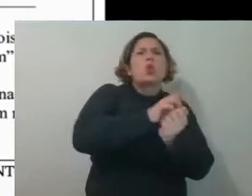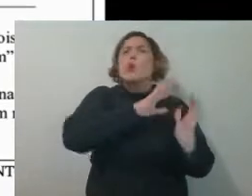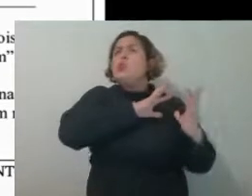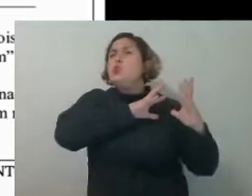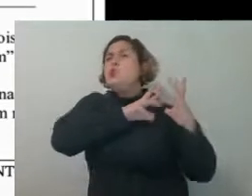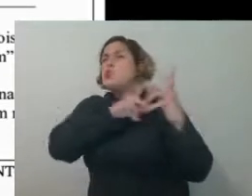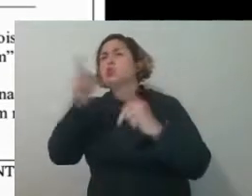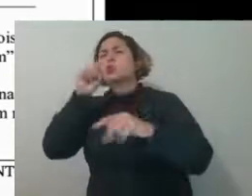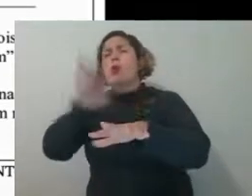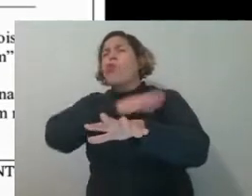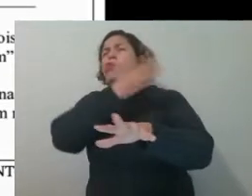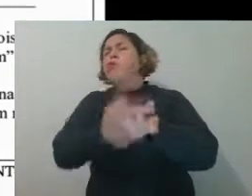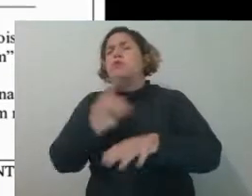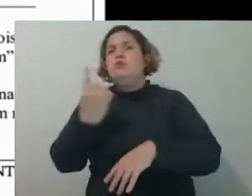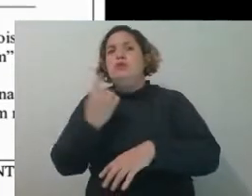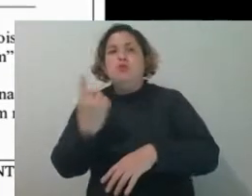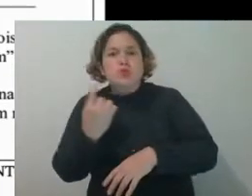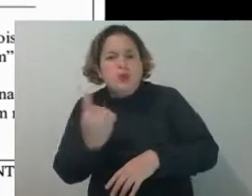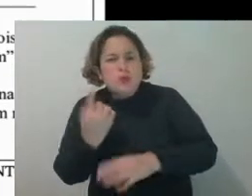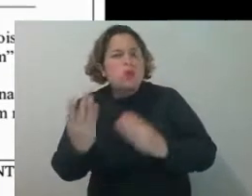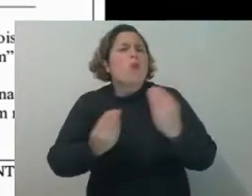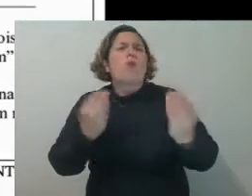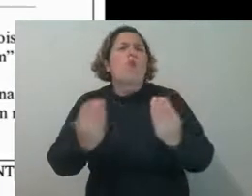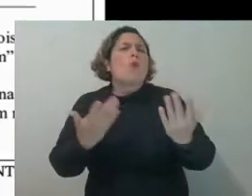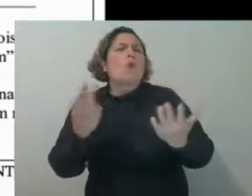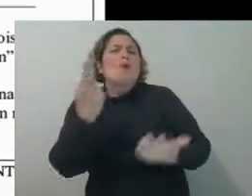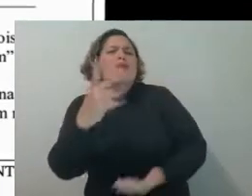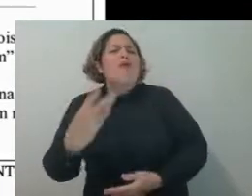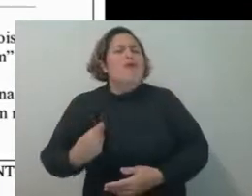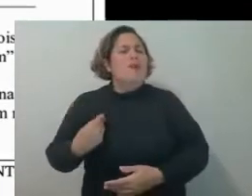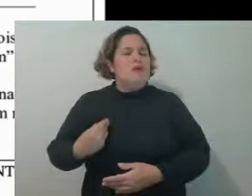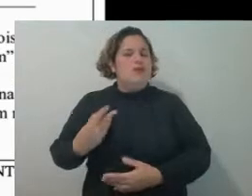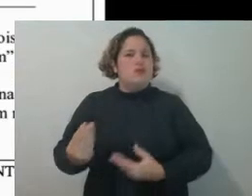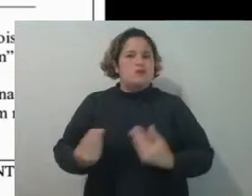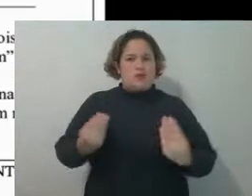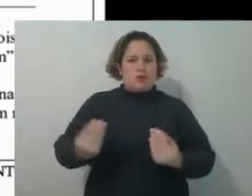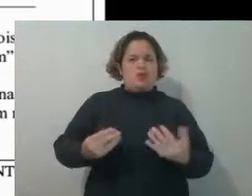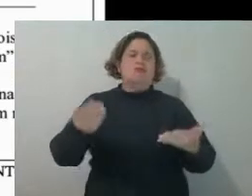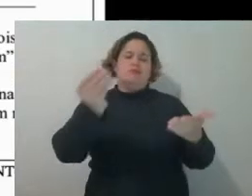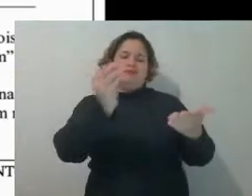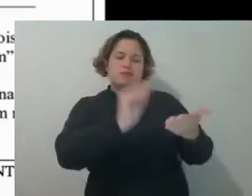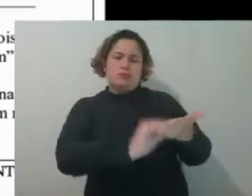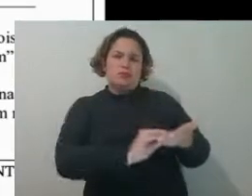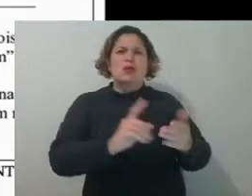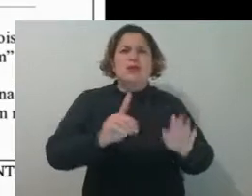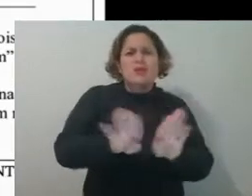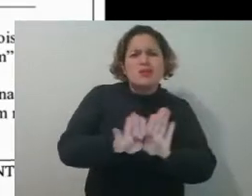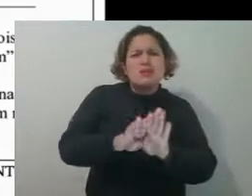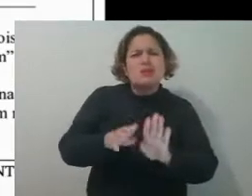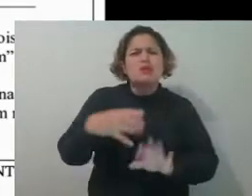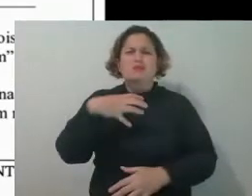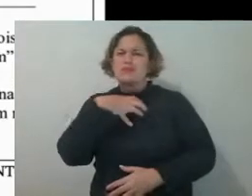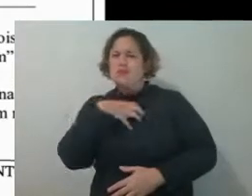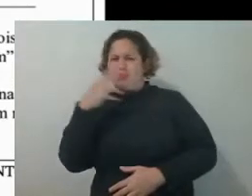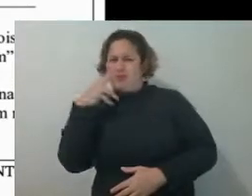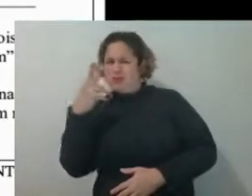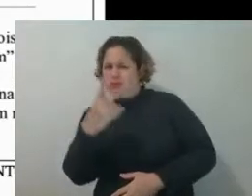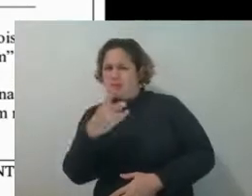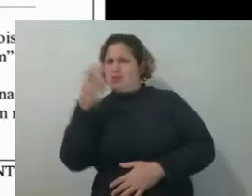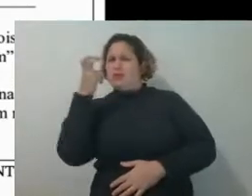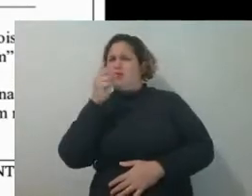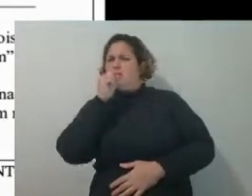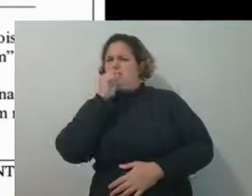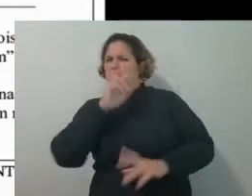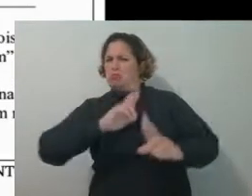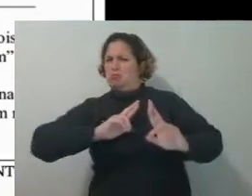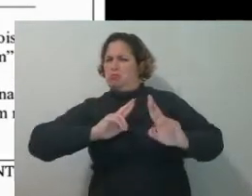outros animais na casa além desse. Se o animal realiza comportamentos estranhos, né? Ou